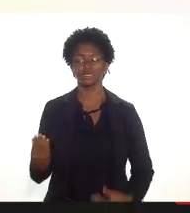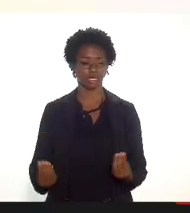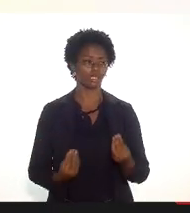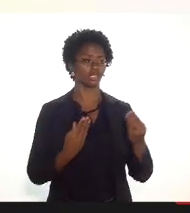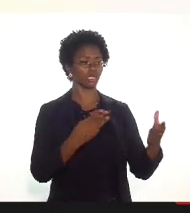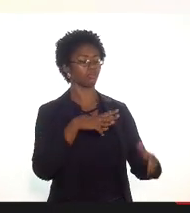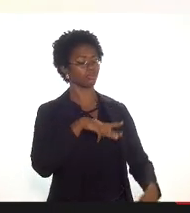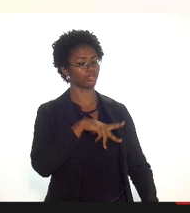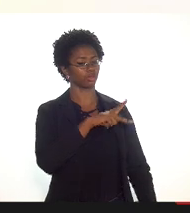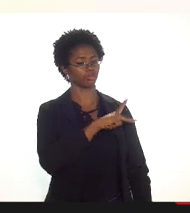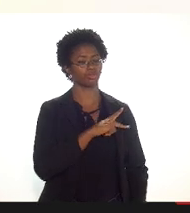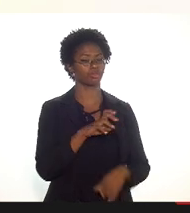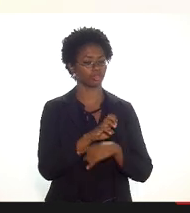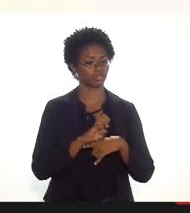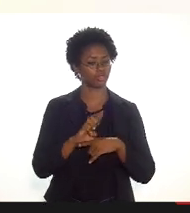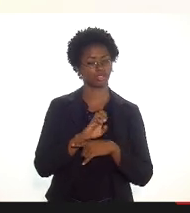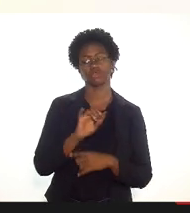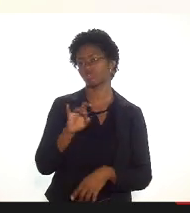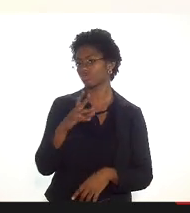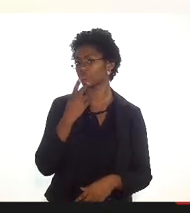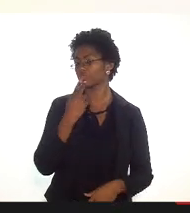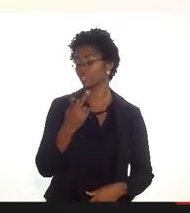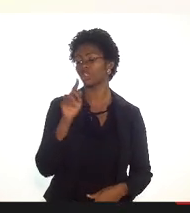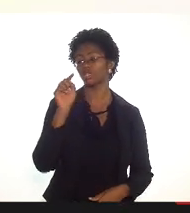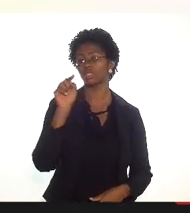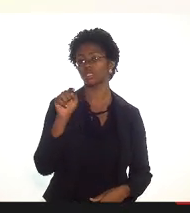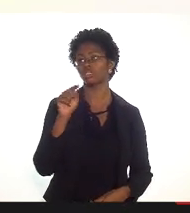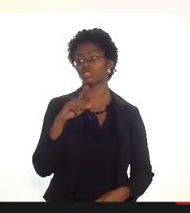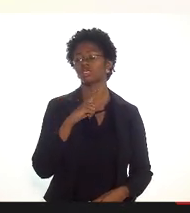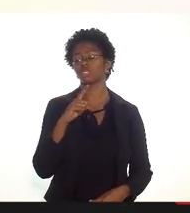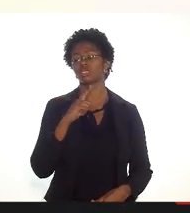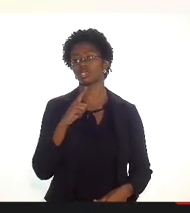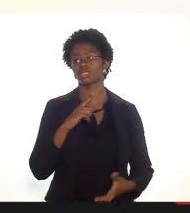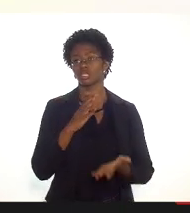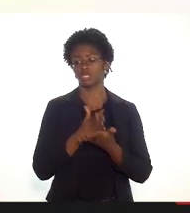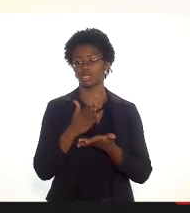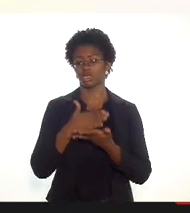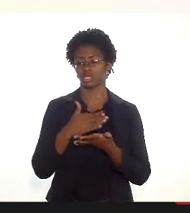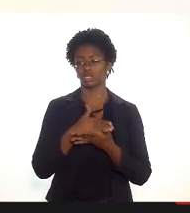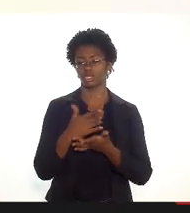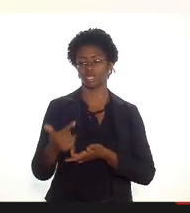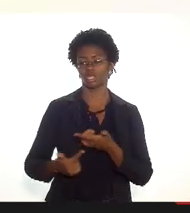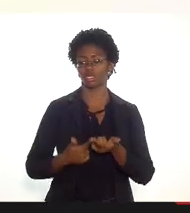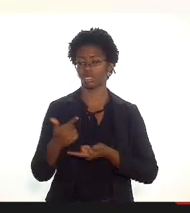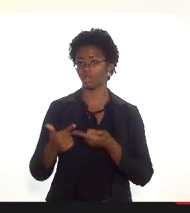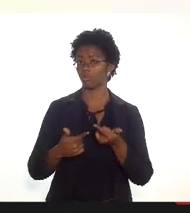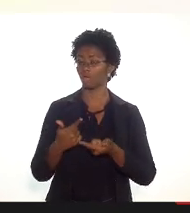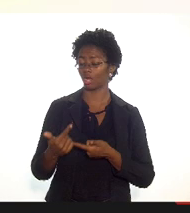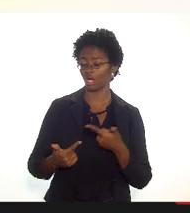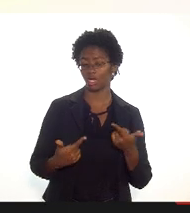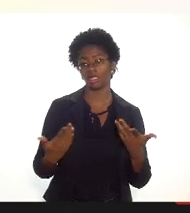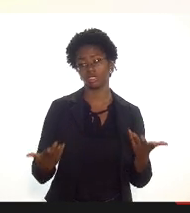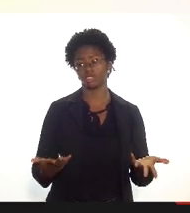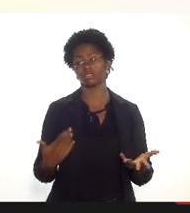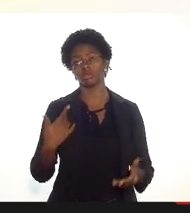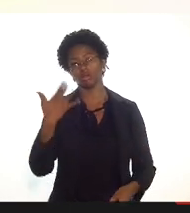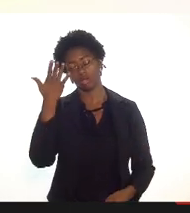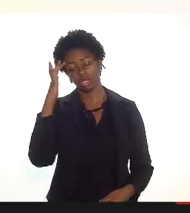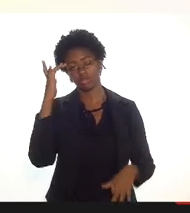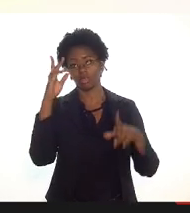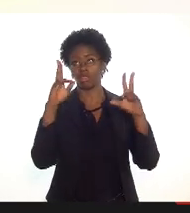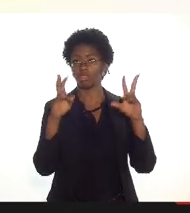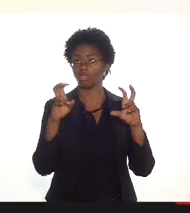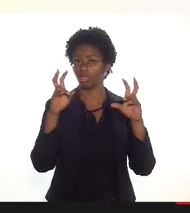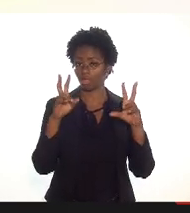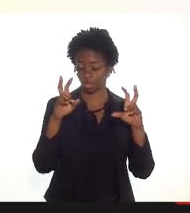Estadual, mas só destacando isso, né, que a gente tem essa nossa divisão de atribuições e que, então, eu acho que, assim, como o tema é a